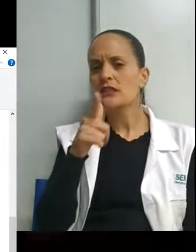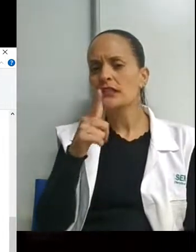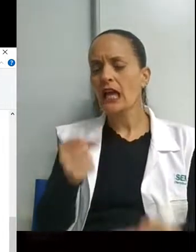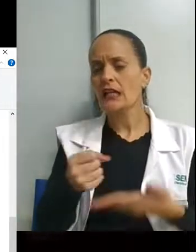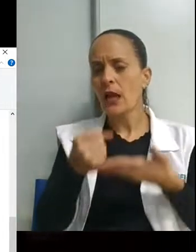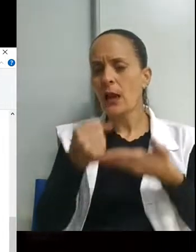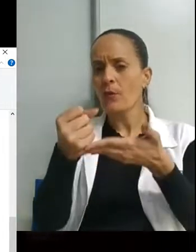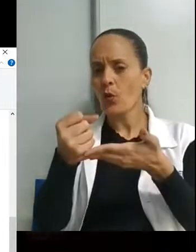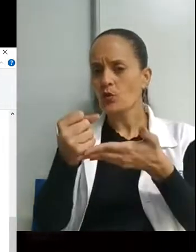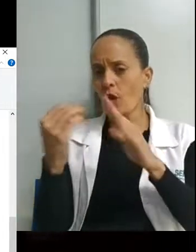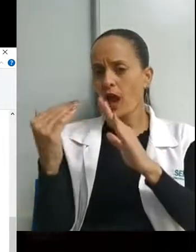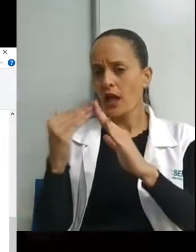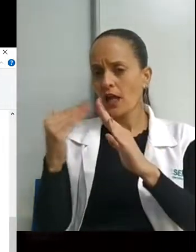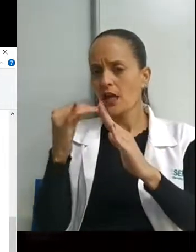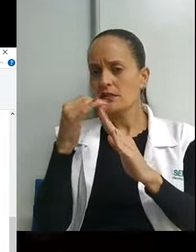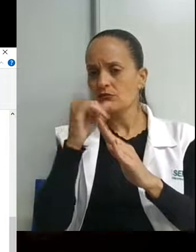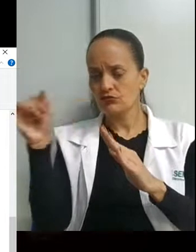ou não?